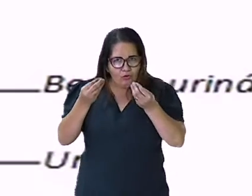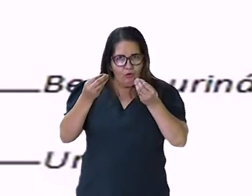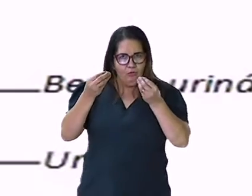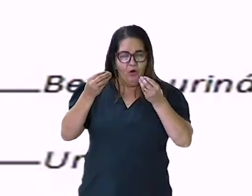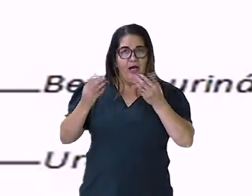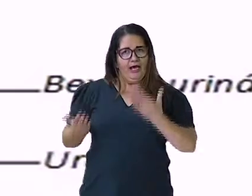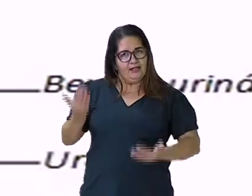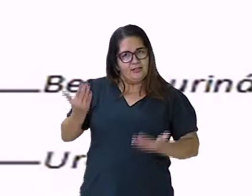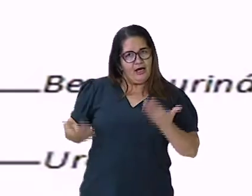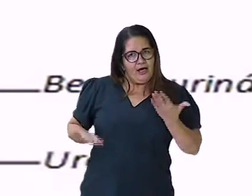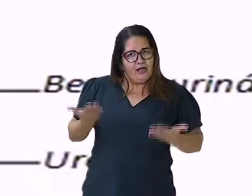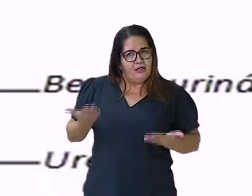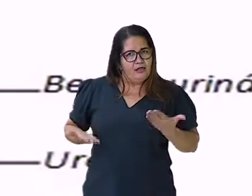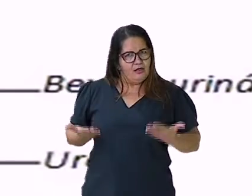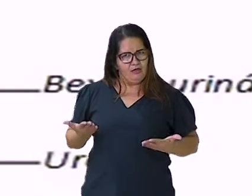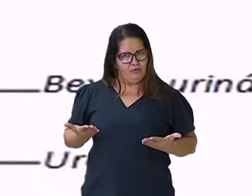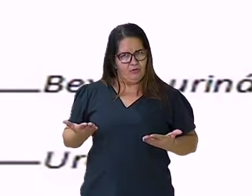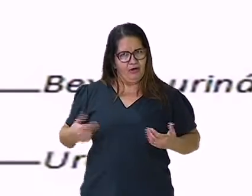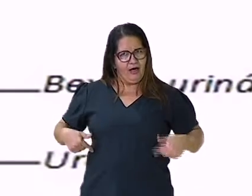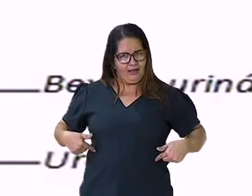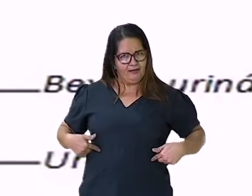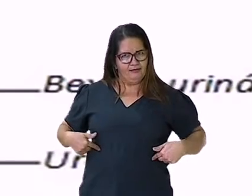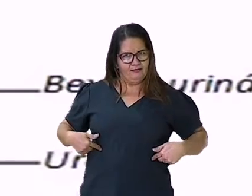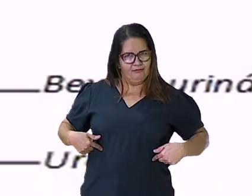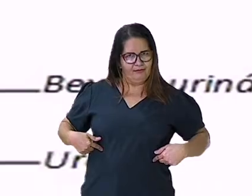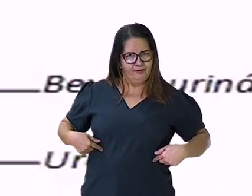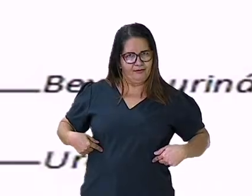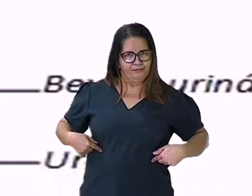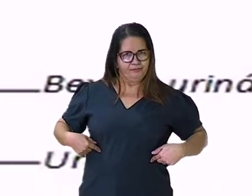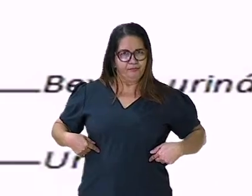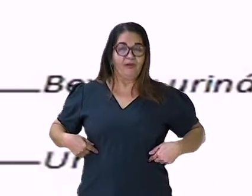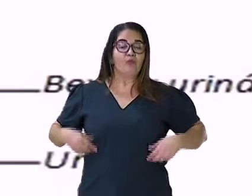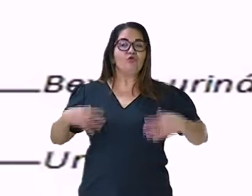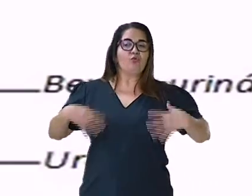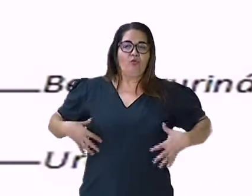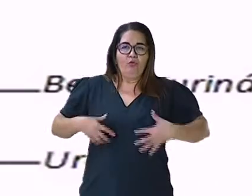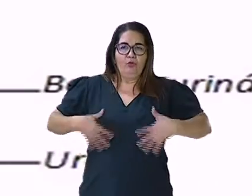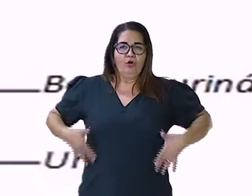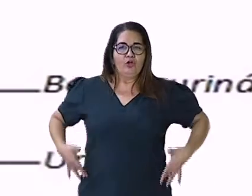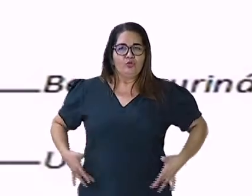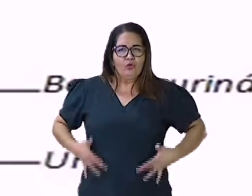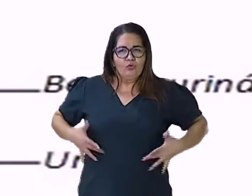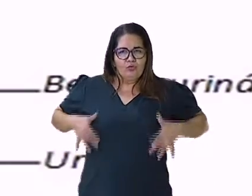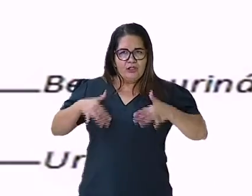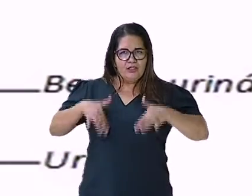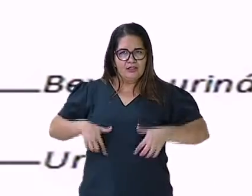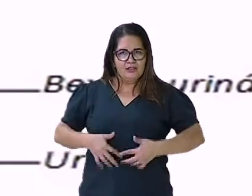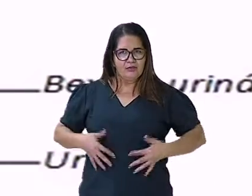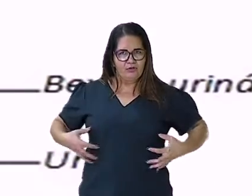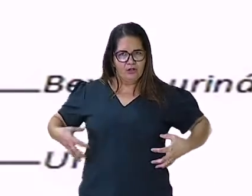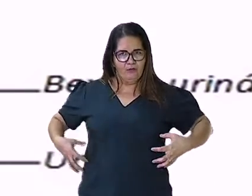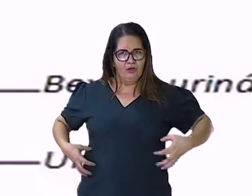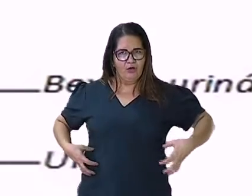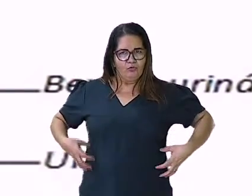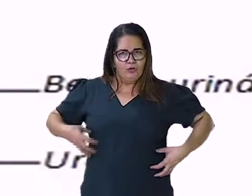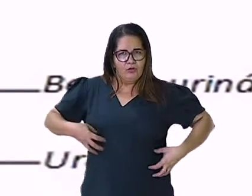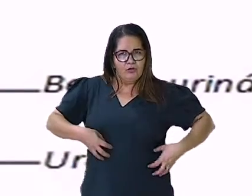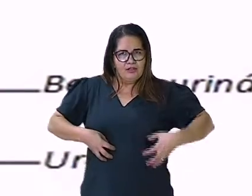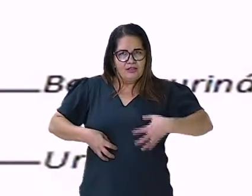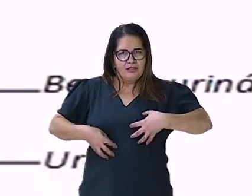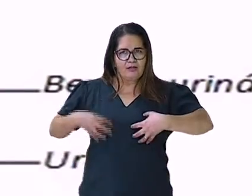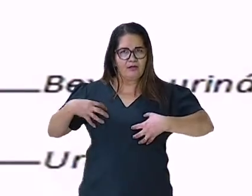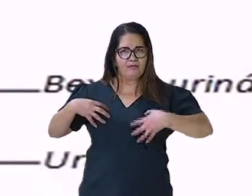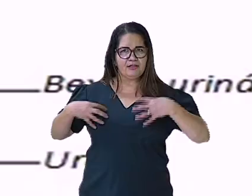renal e pelos túbulos renais. Os néfrons apresentam uma forma toda contorcida e